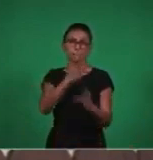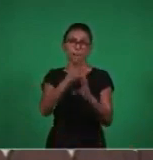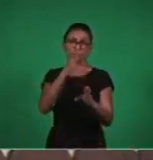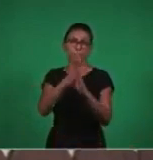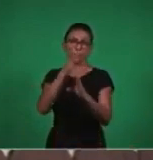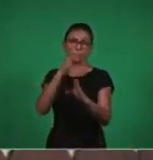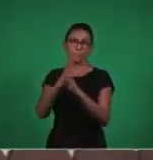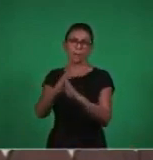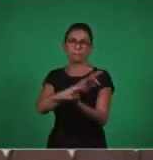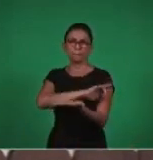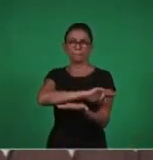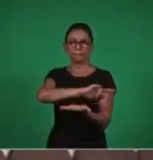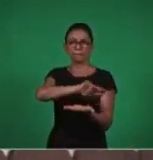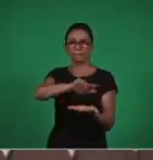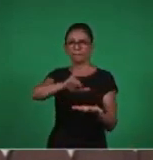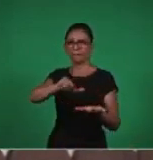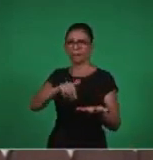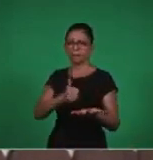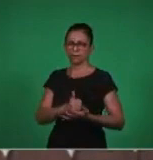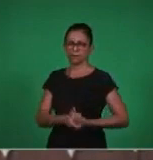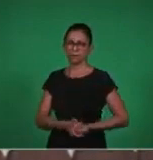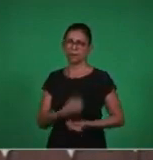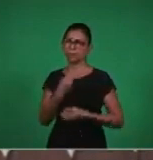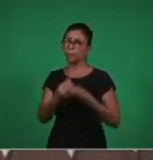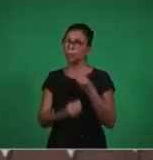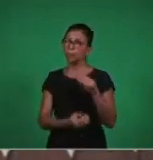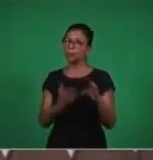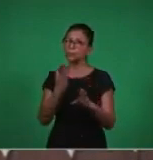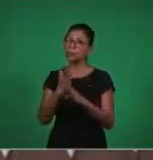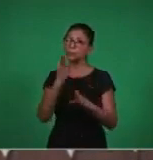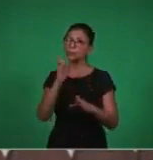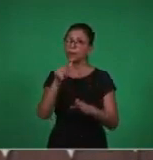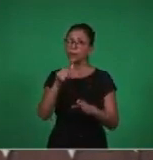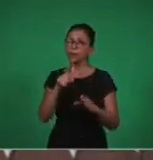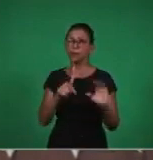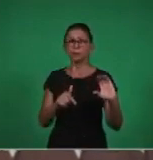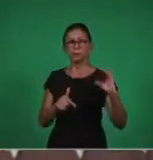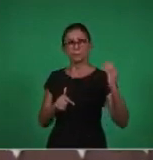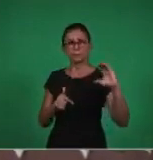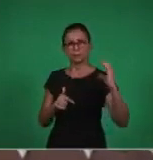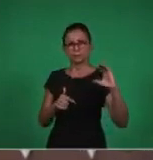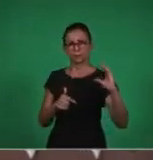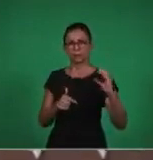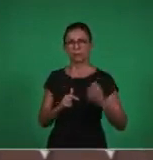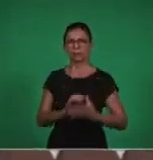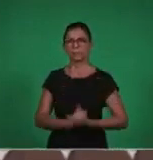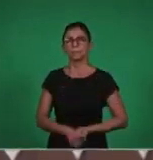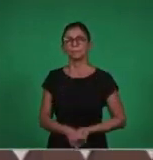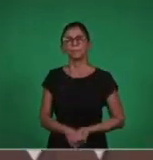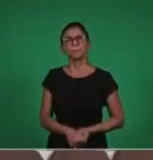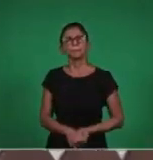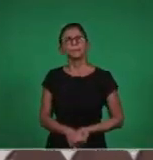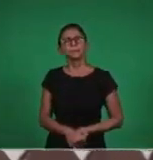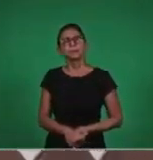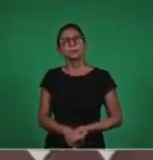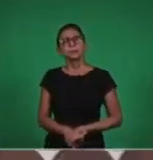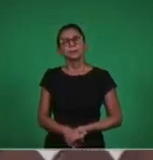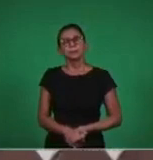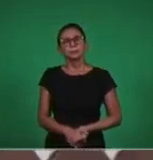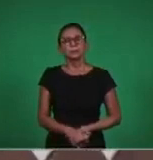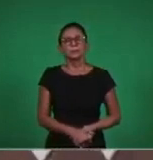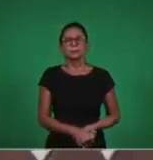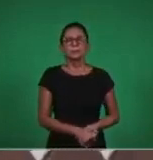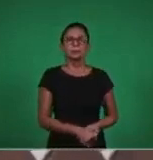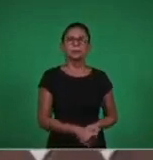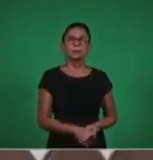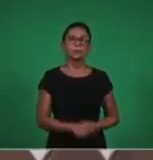a descoberta é a ciência. E eu vou fazer uma pergunta. Aquilo que a ciência descobre